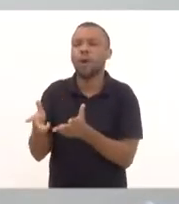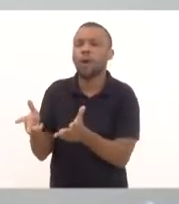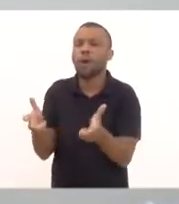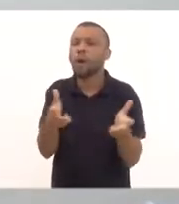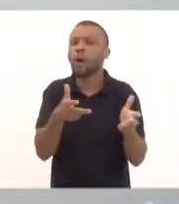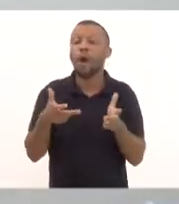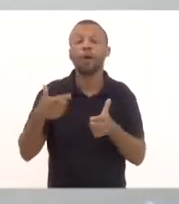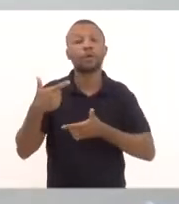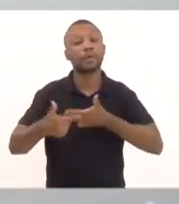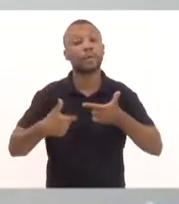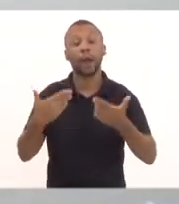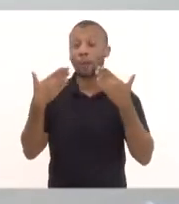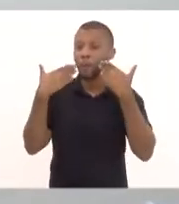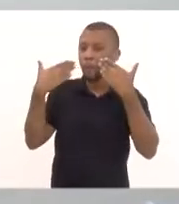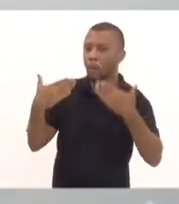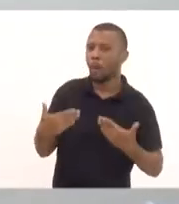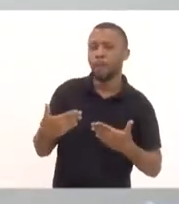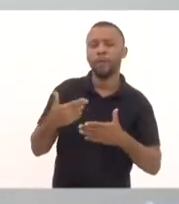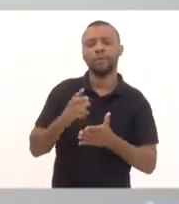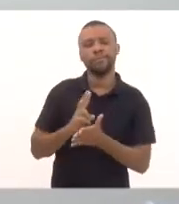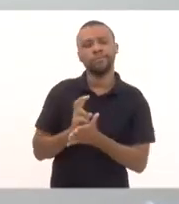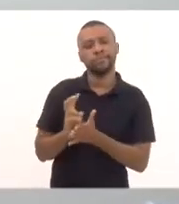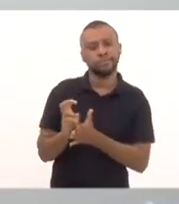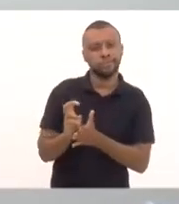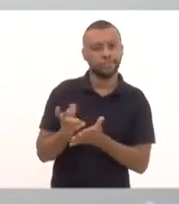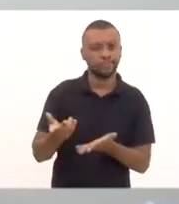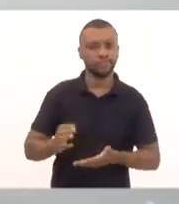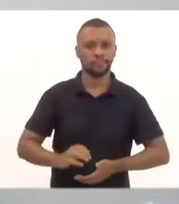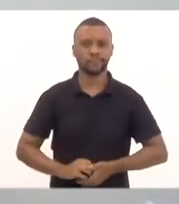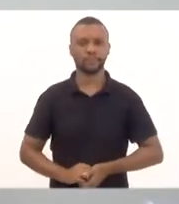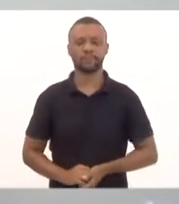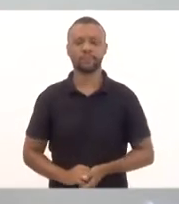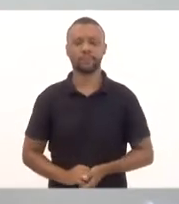públicos Ferroviário de passageiros